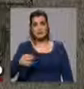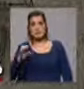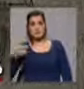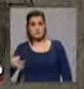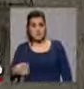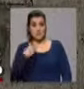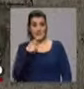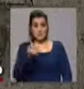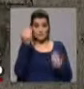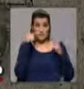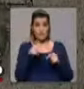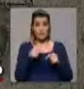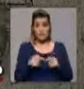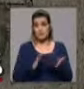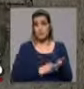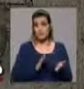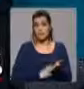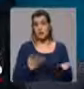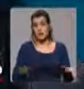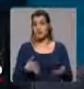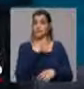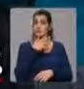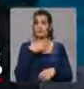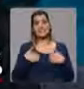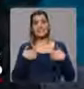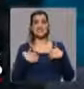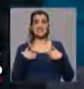dados desmontam o que dizem ser o discurso eufórico do